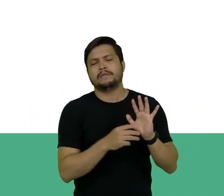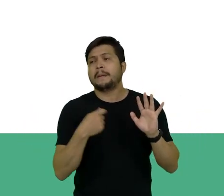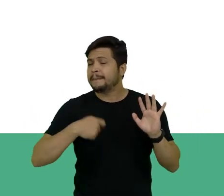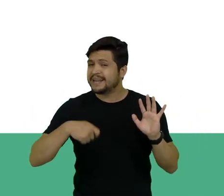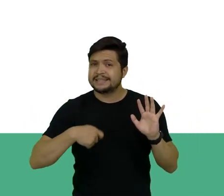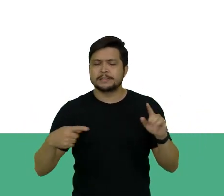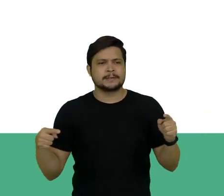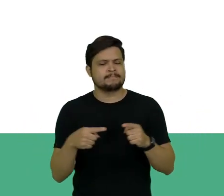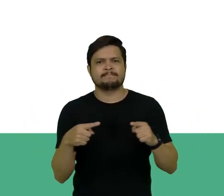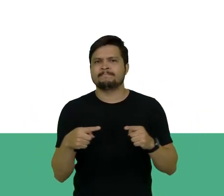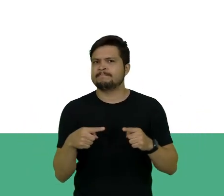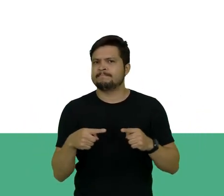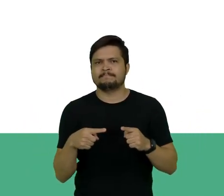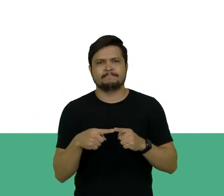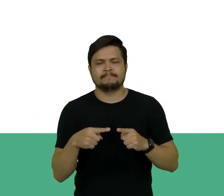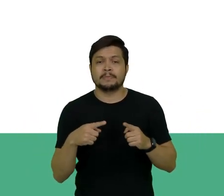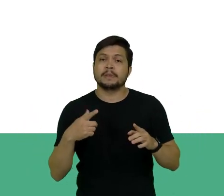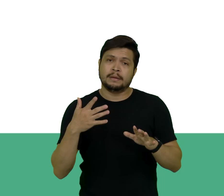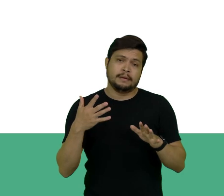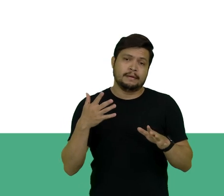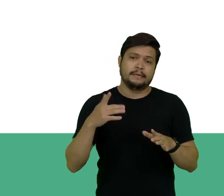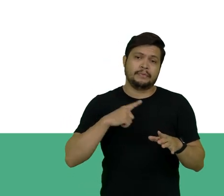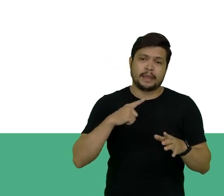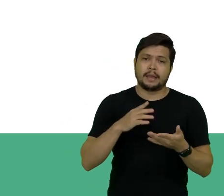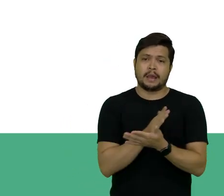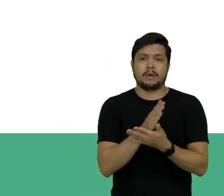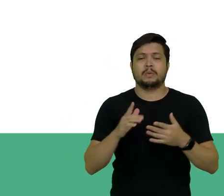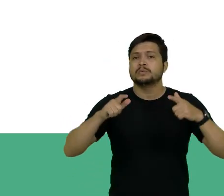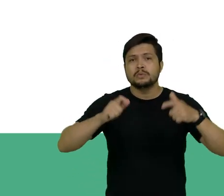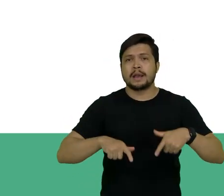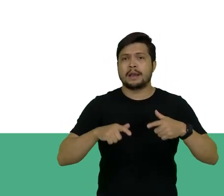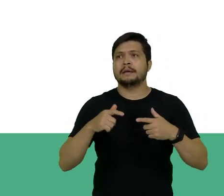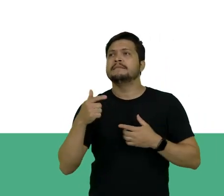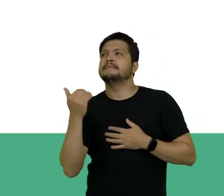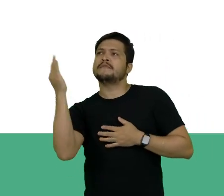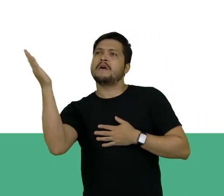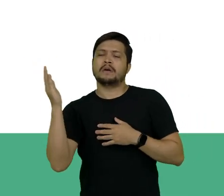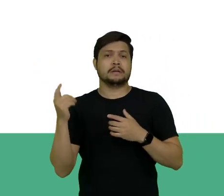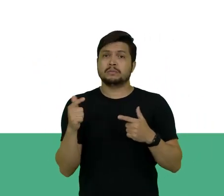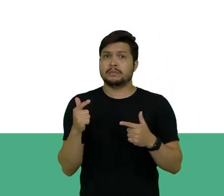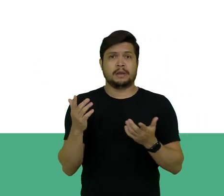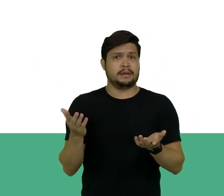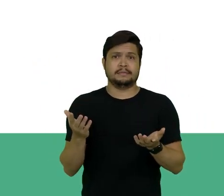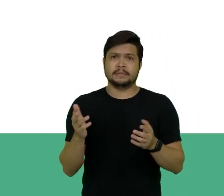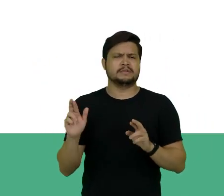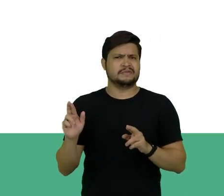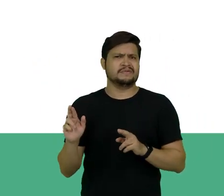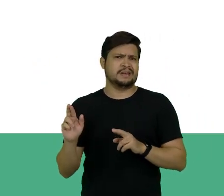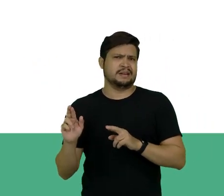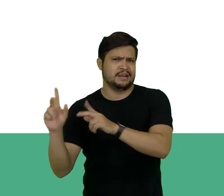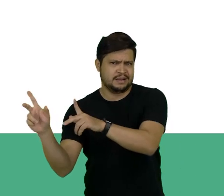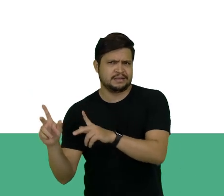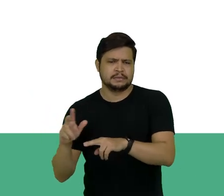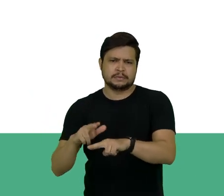estar sempre muito próximos, porque as nossas missões são complementares. Tem lugares que não têm essa